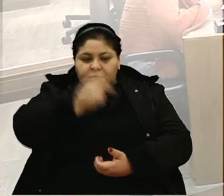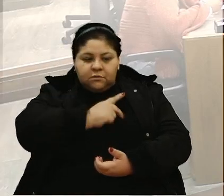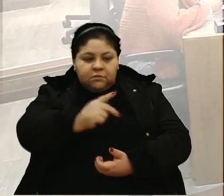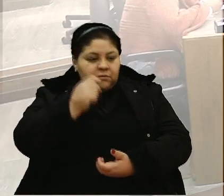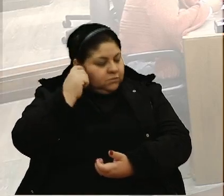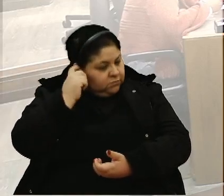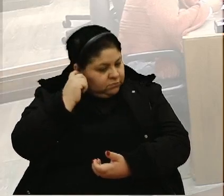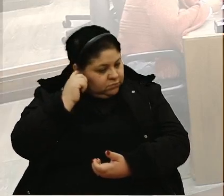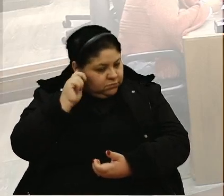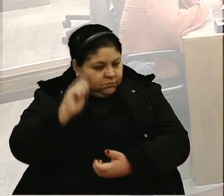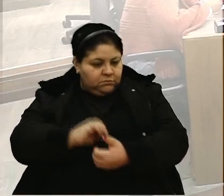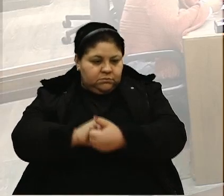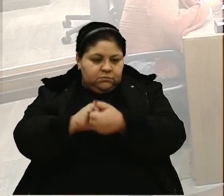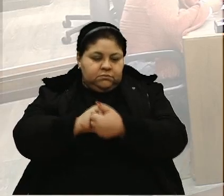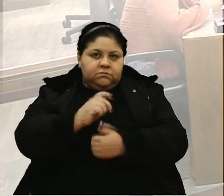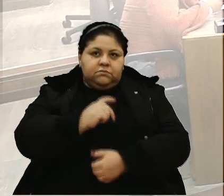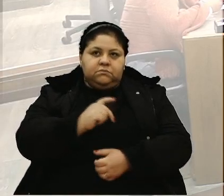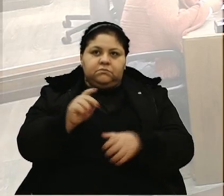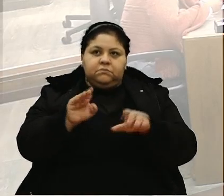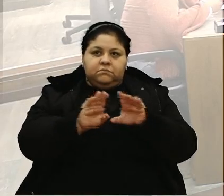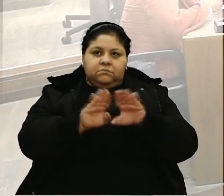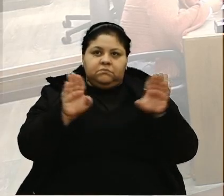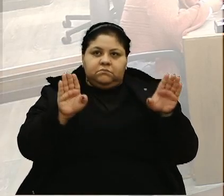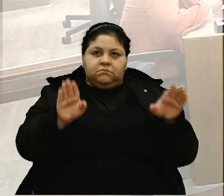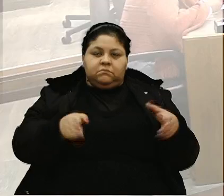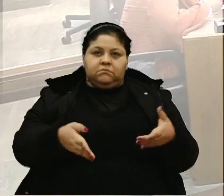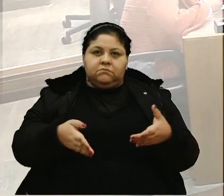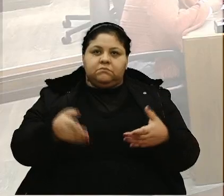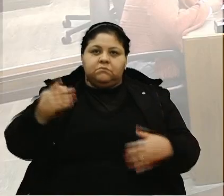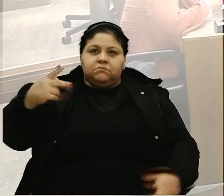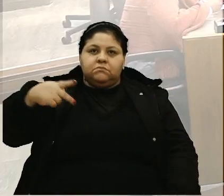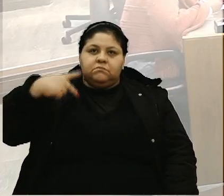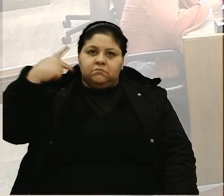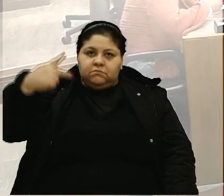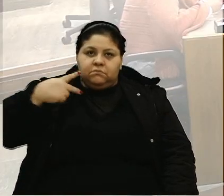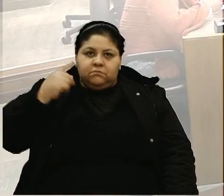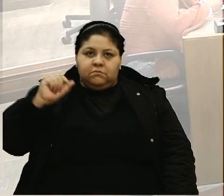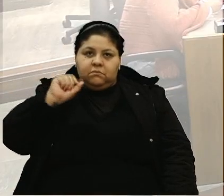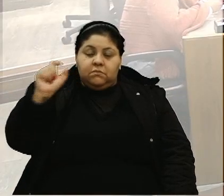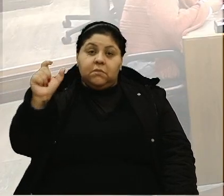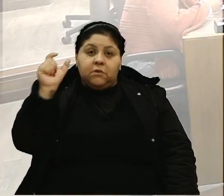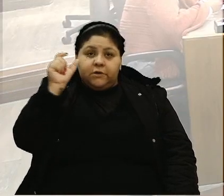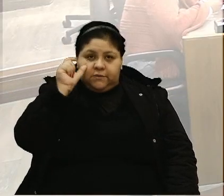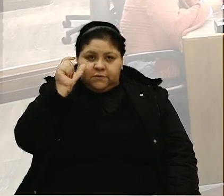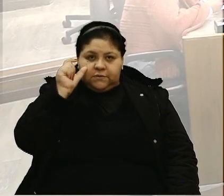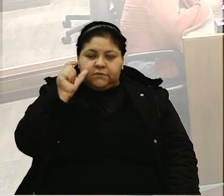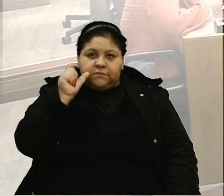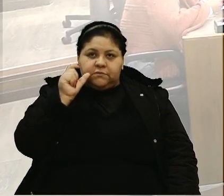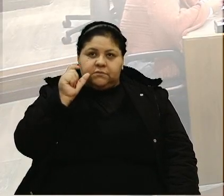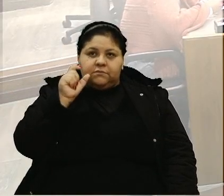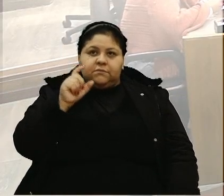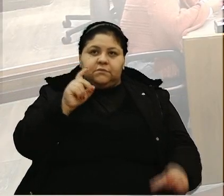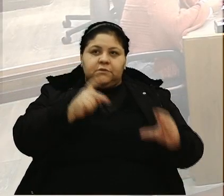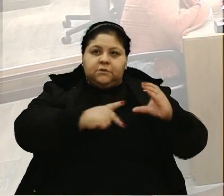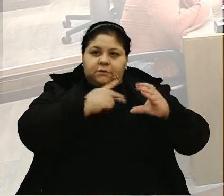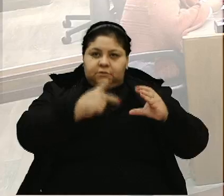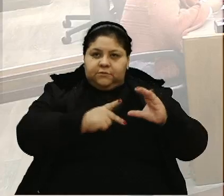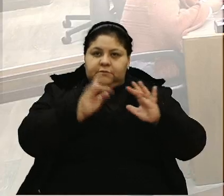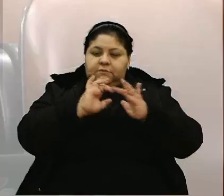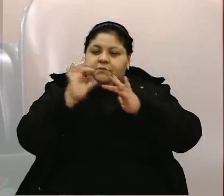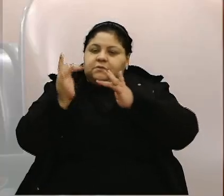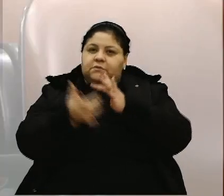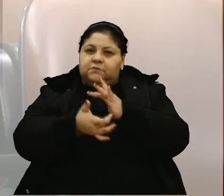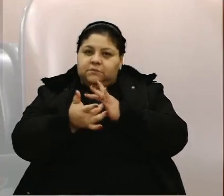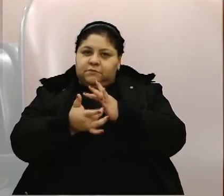presidente. Cumprimento a presidente, a mesa, os colegas vereadores, o pessoal que nos assiste através da TV Câmara, rede